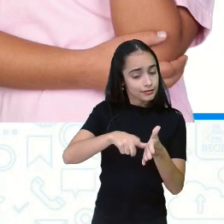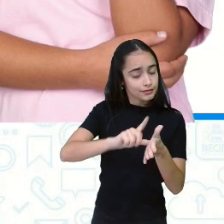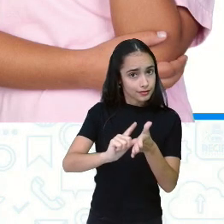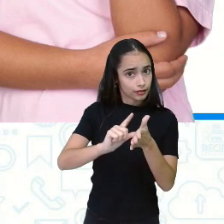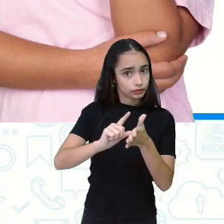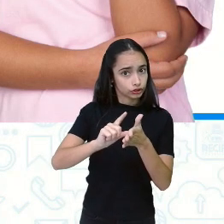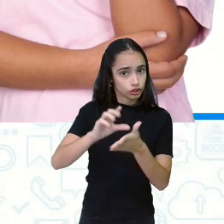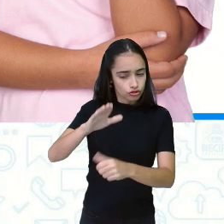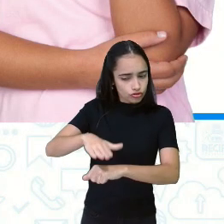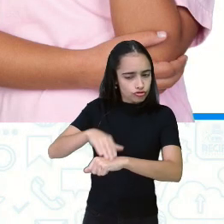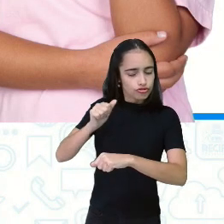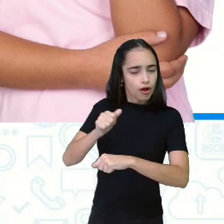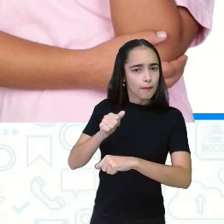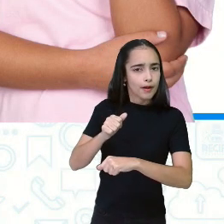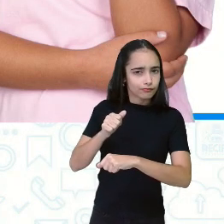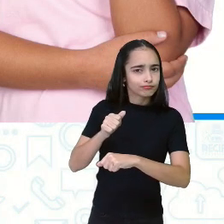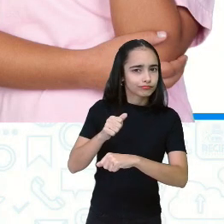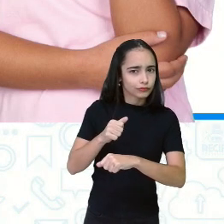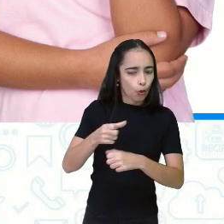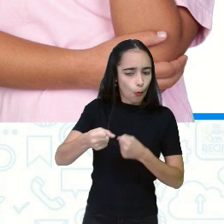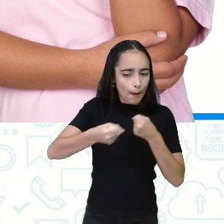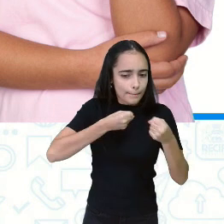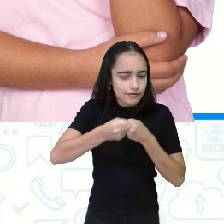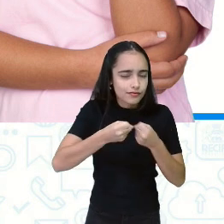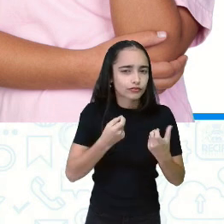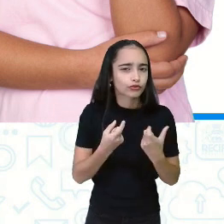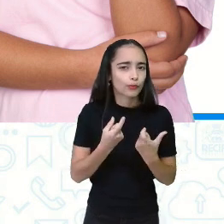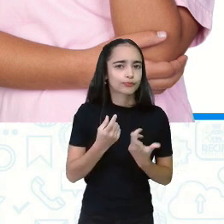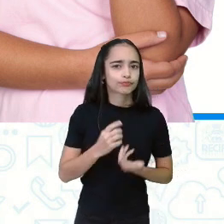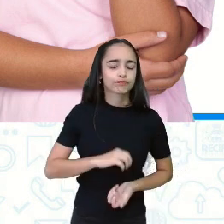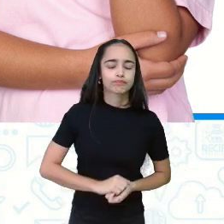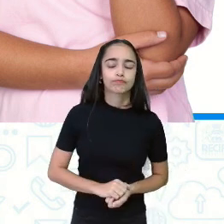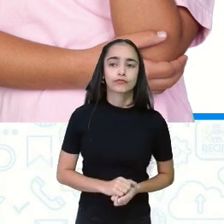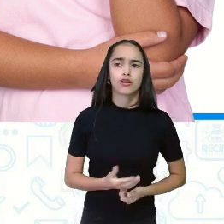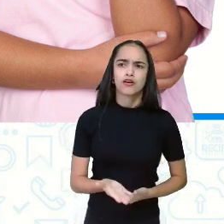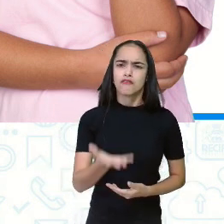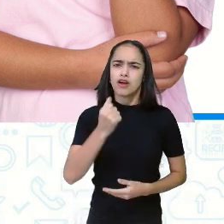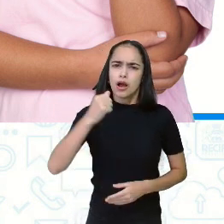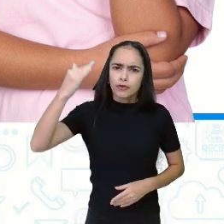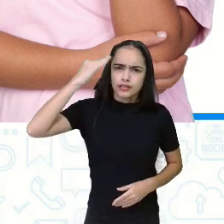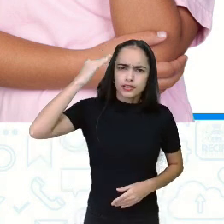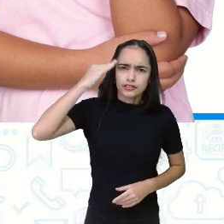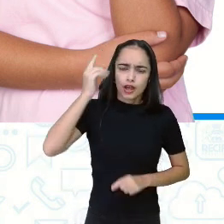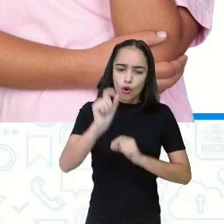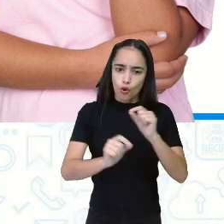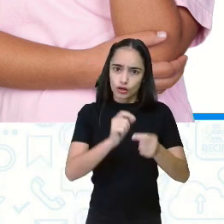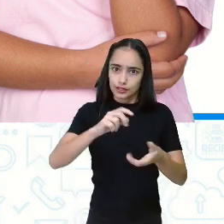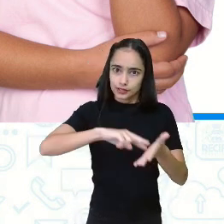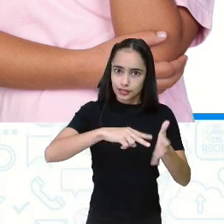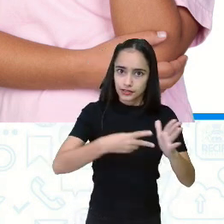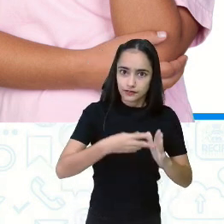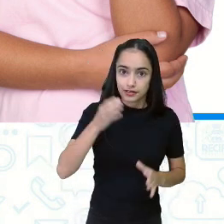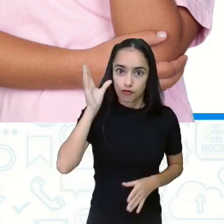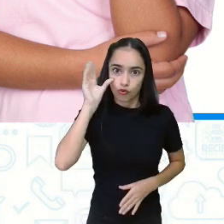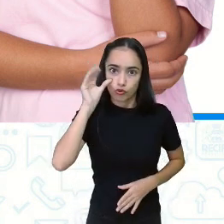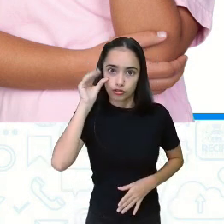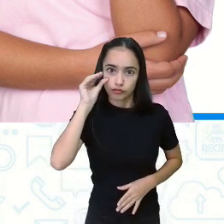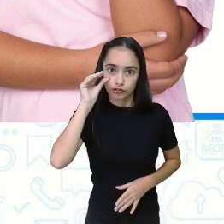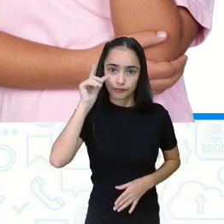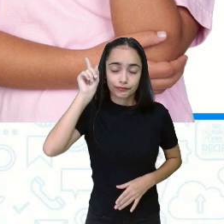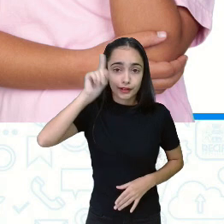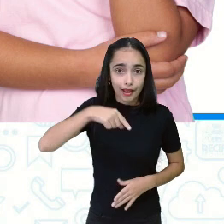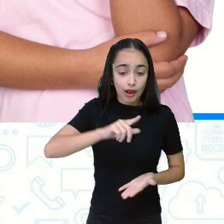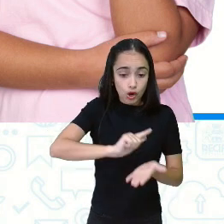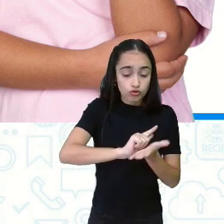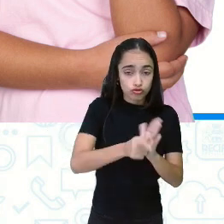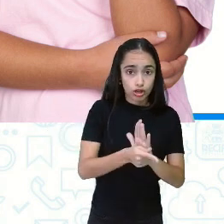o apresentador Jonaci, vamos aqui entender um pouquinho sobre o que é curiosidade. Verbete de curiosidade é um